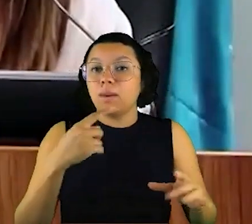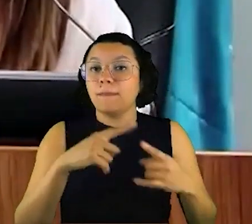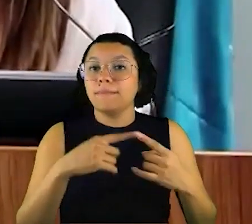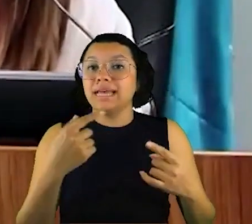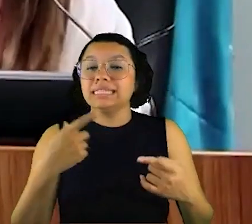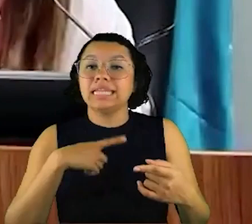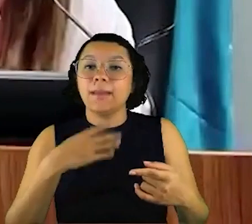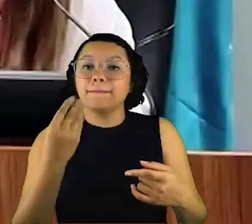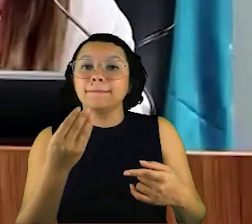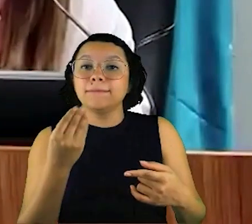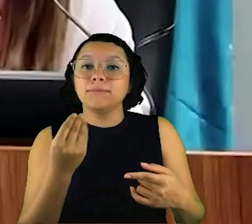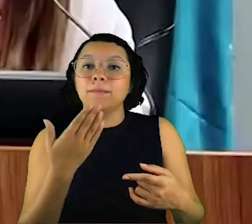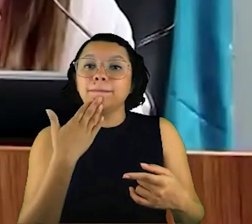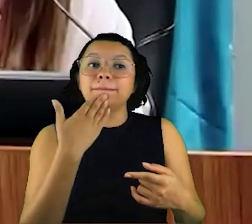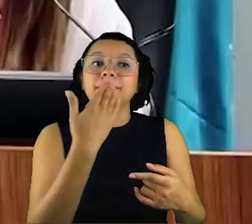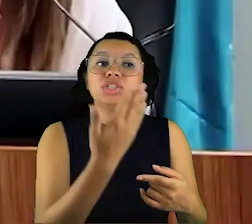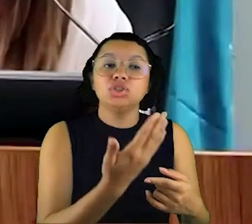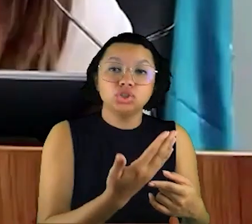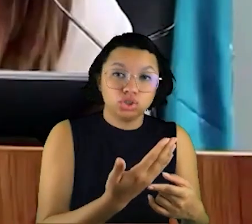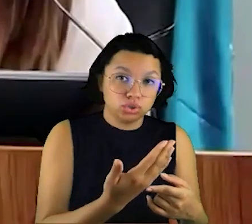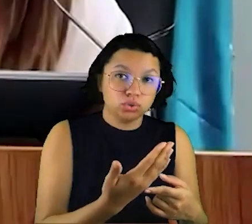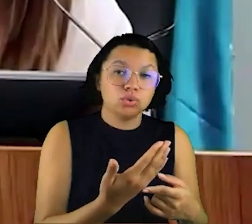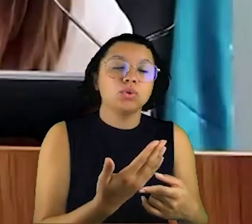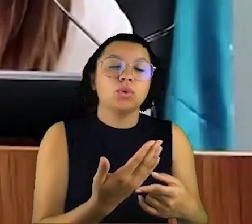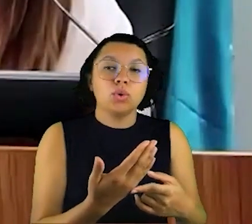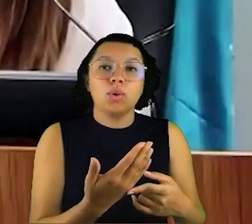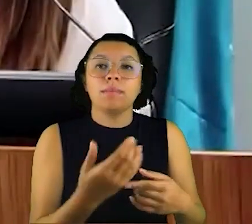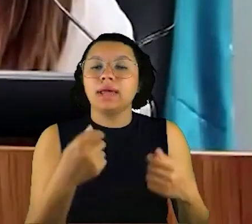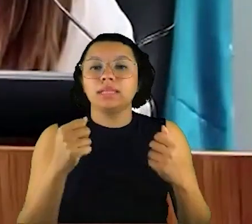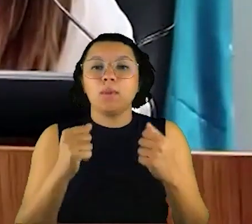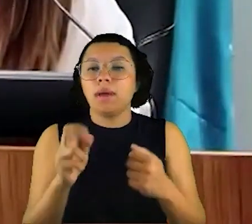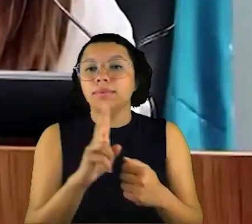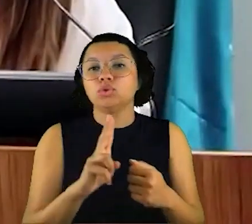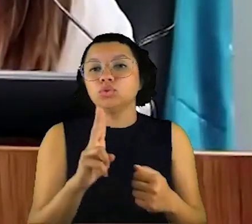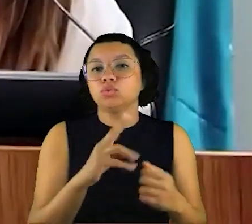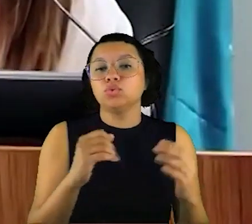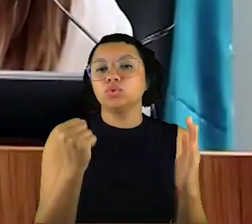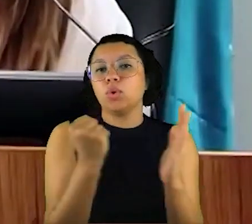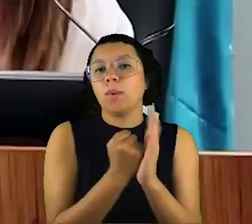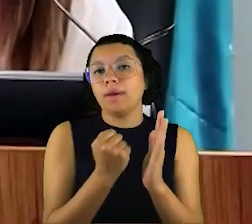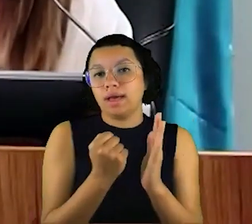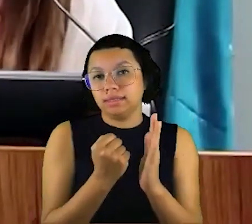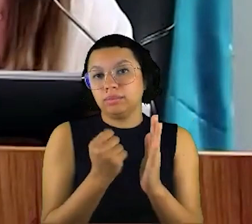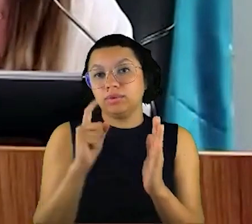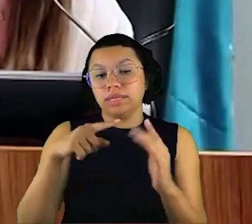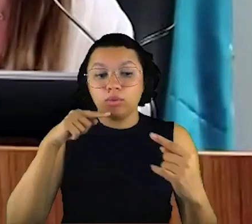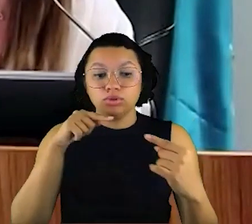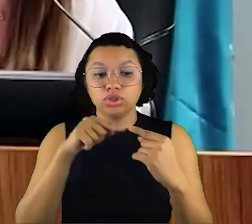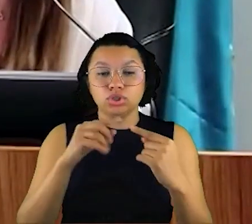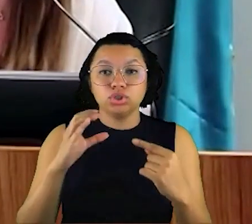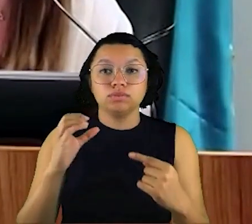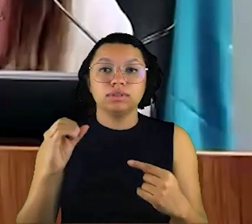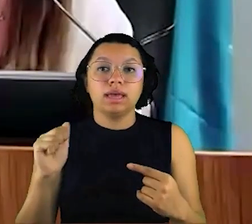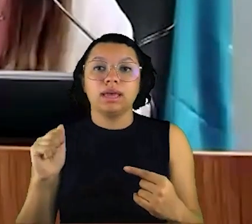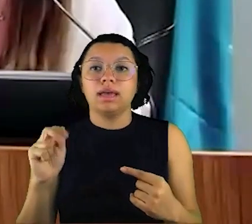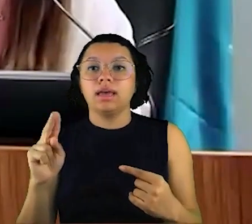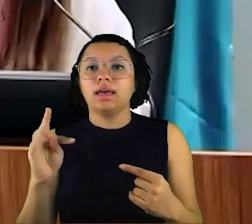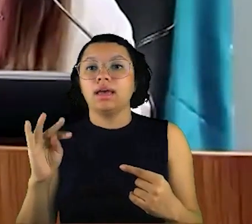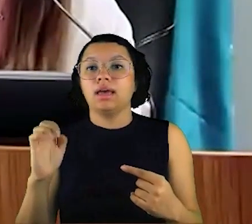muito pedido de indisponibilização de patrimônio, que é, em rigor, o objetivo da cautelar